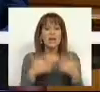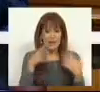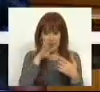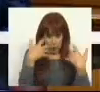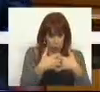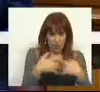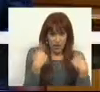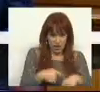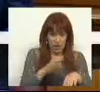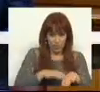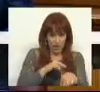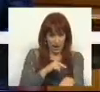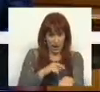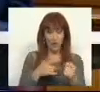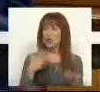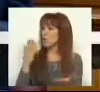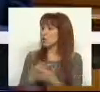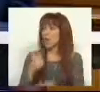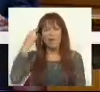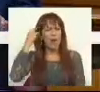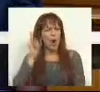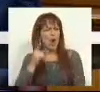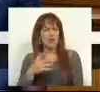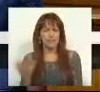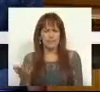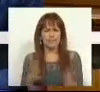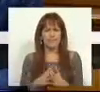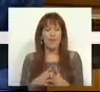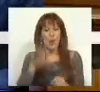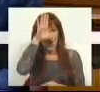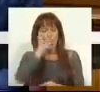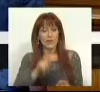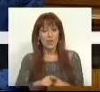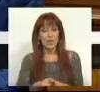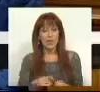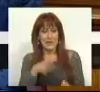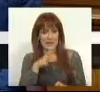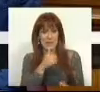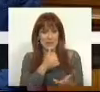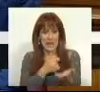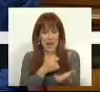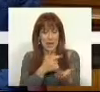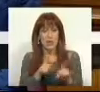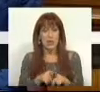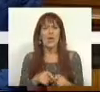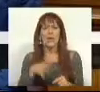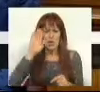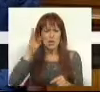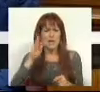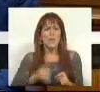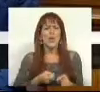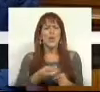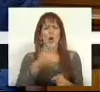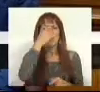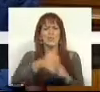dúvidas houvesse a este respeito, bastaria atender num pequeno detalhe. É que o Governo avança com esta medida e até já sabe